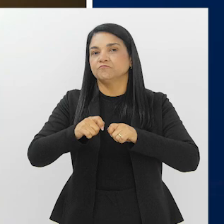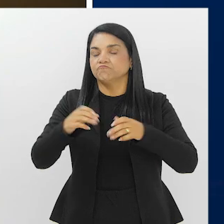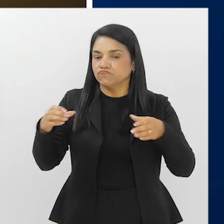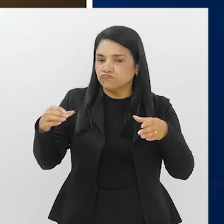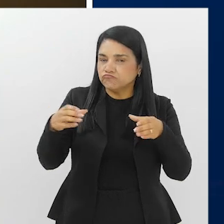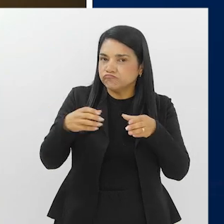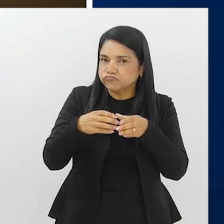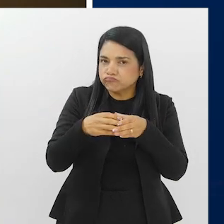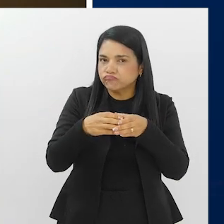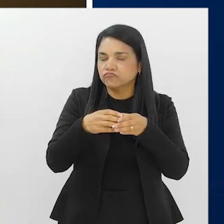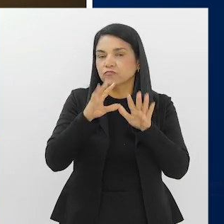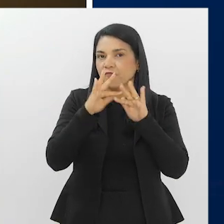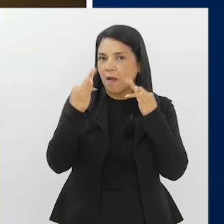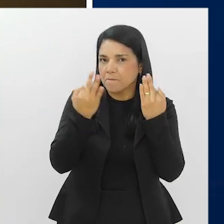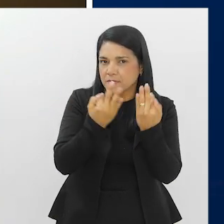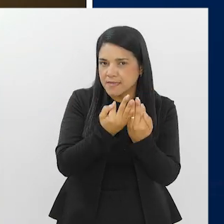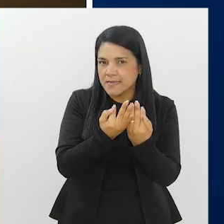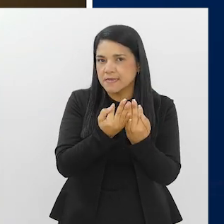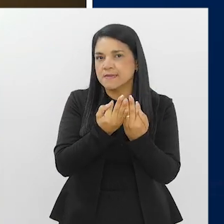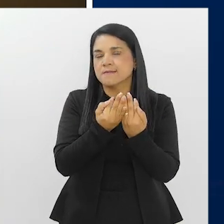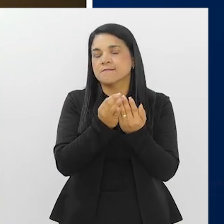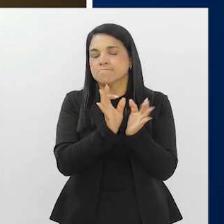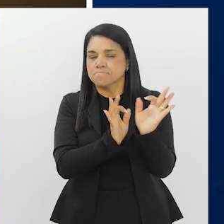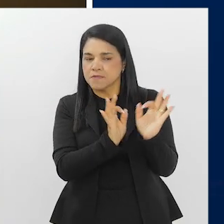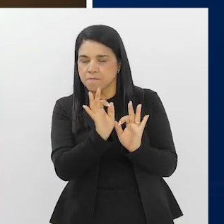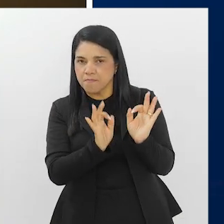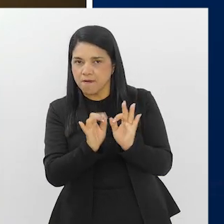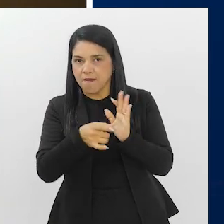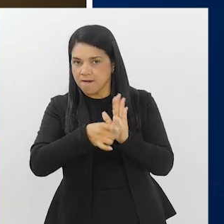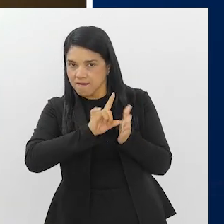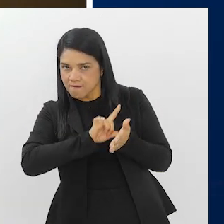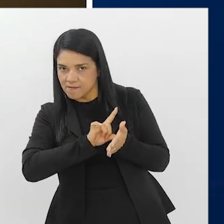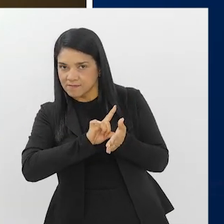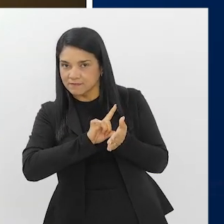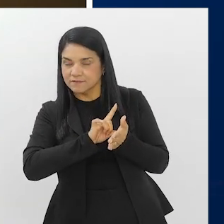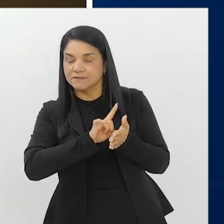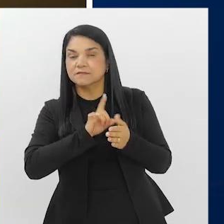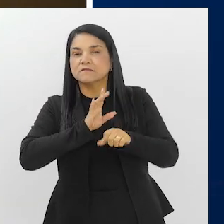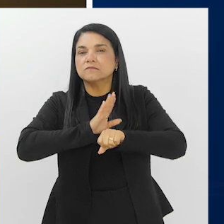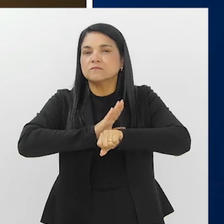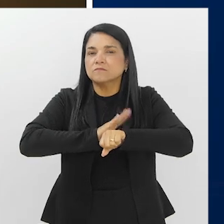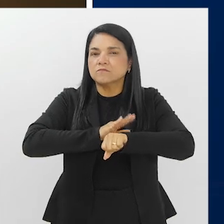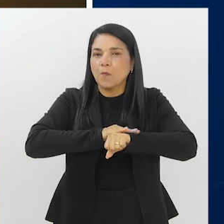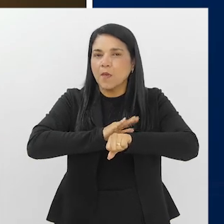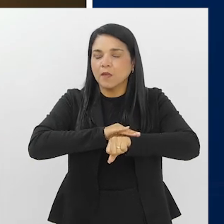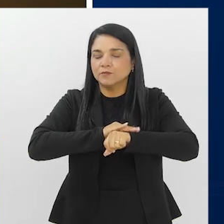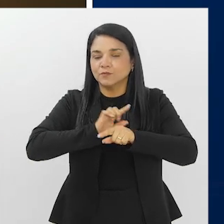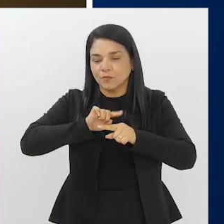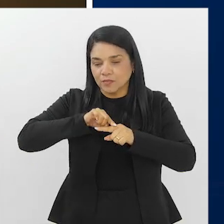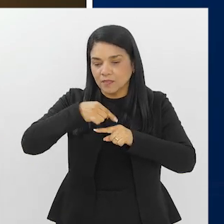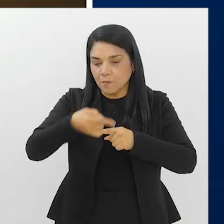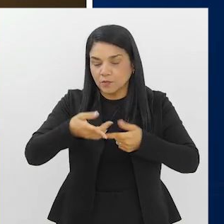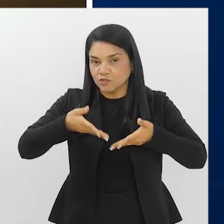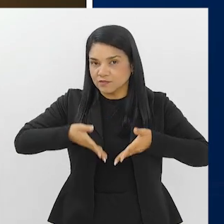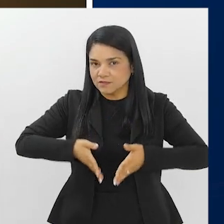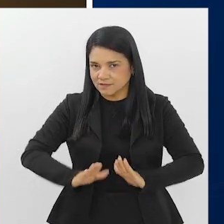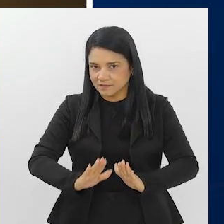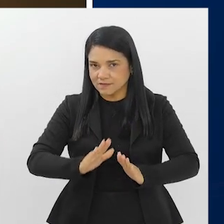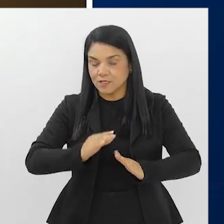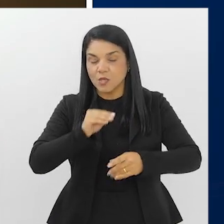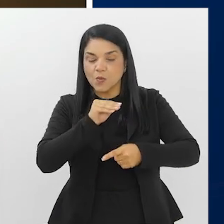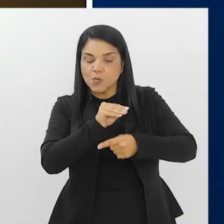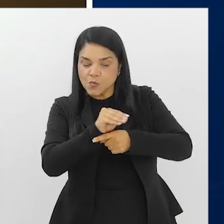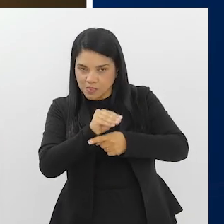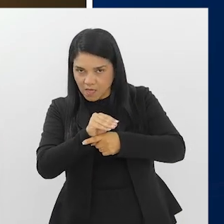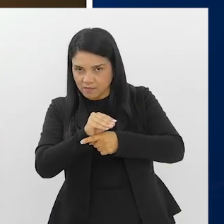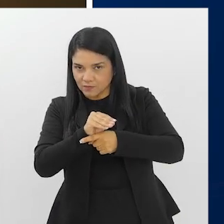forma conjunta uma preparação também, né, para esse momento pós-nascimento do bebê, que vão ser os